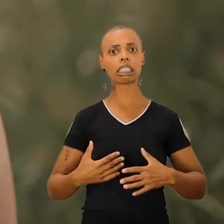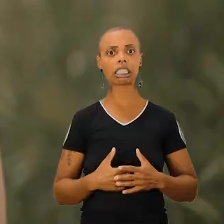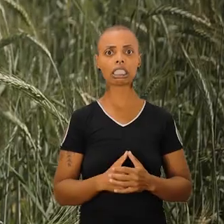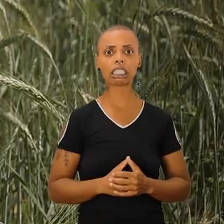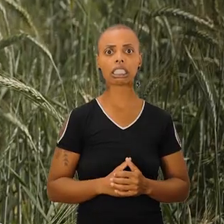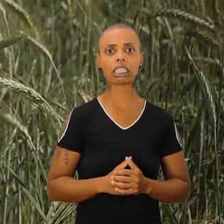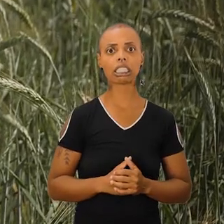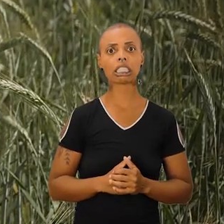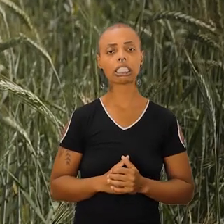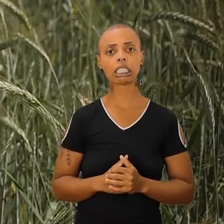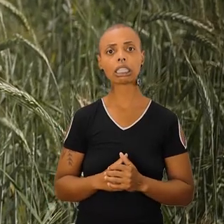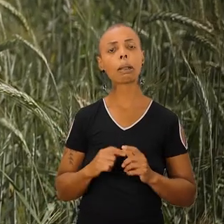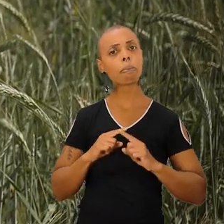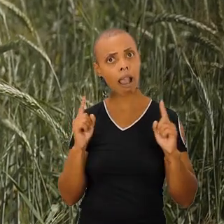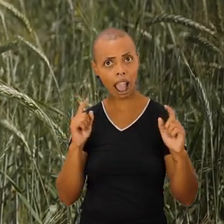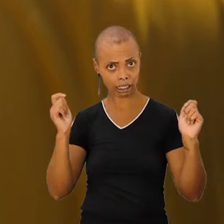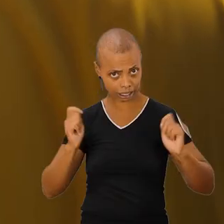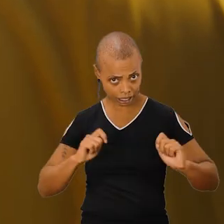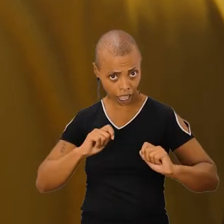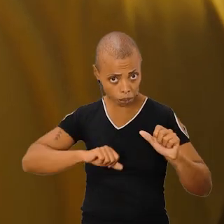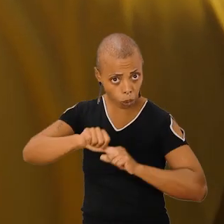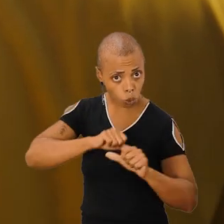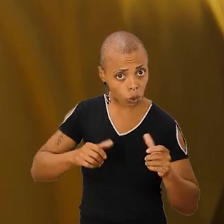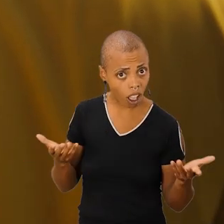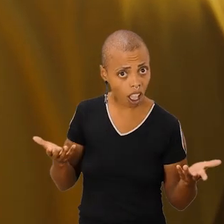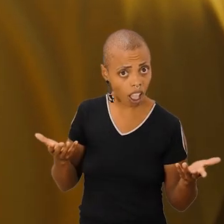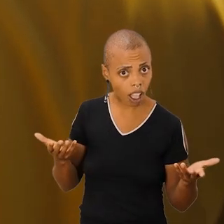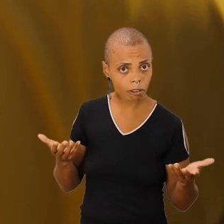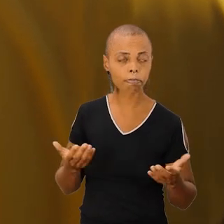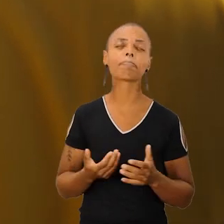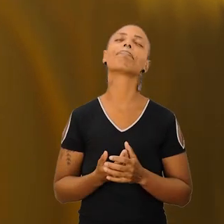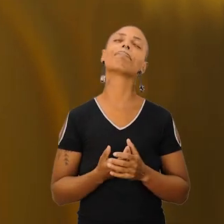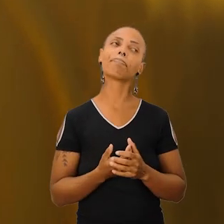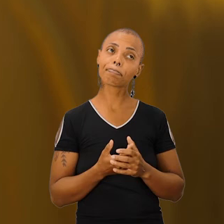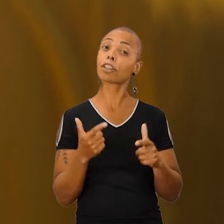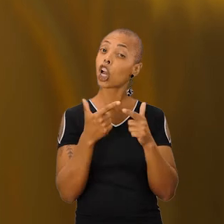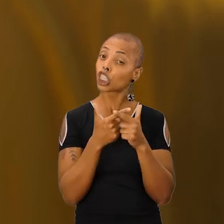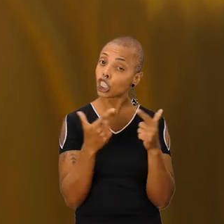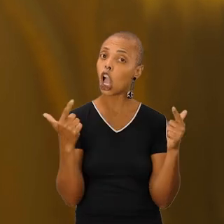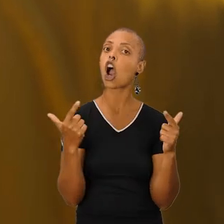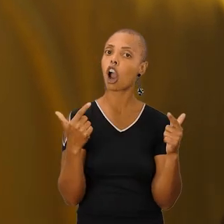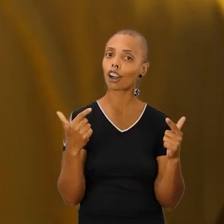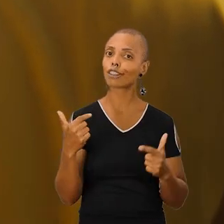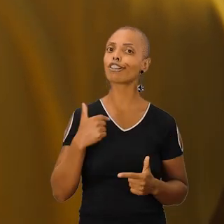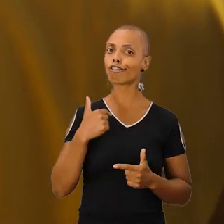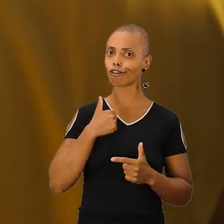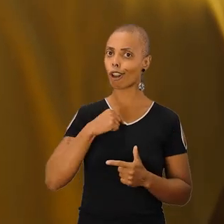então. Mas tem como reverter isso? Tu tem sorte que eu sou entendido,